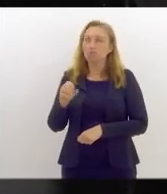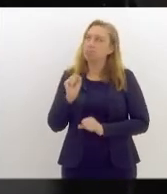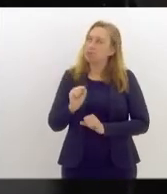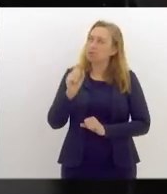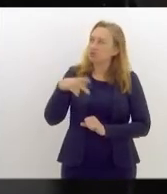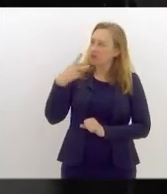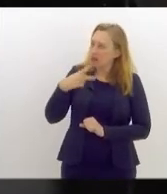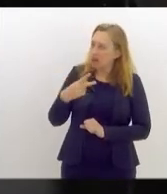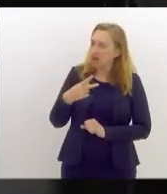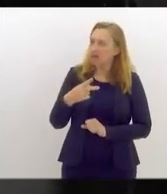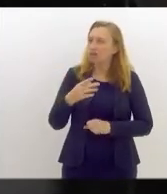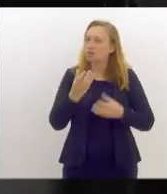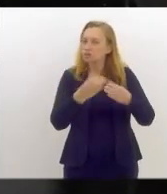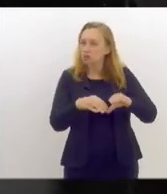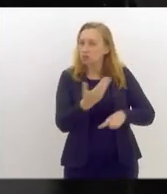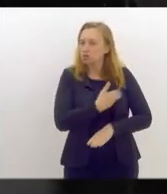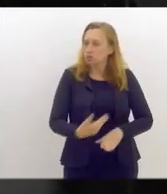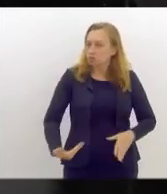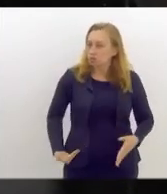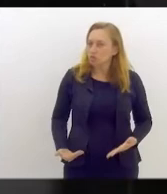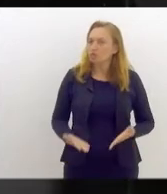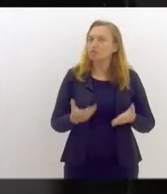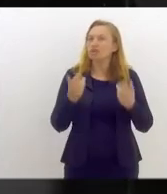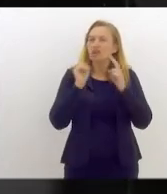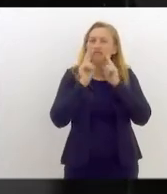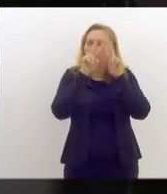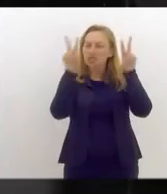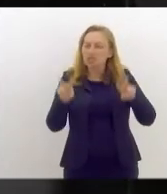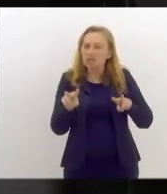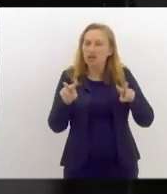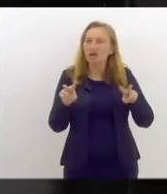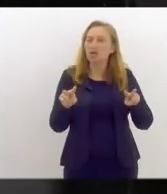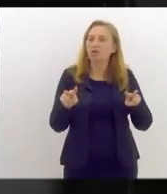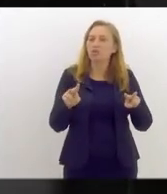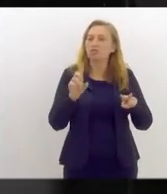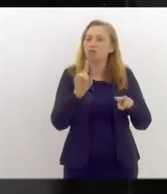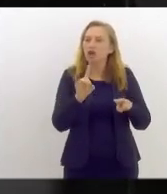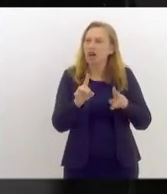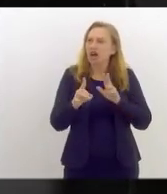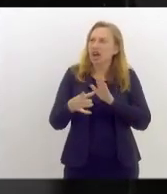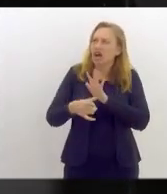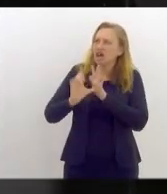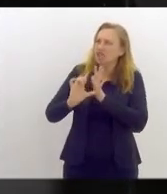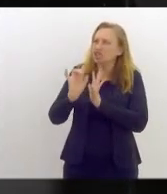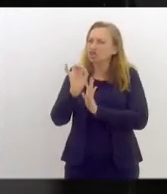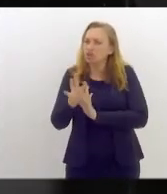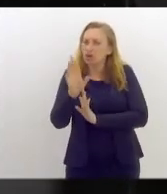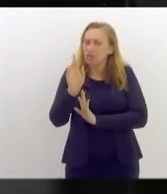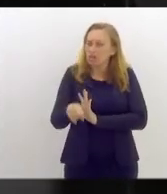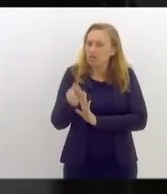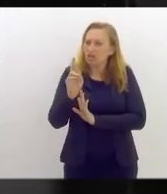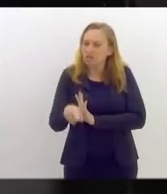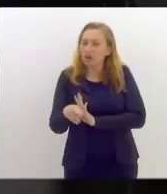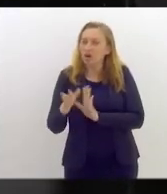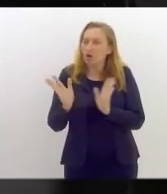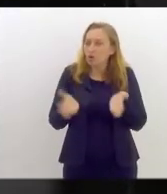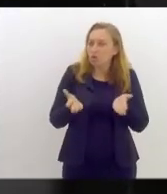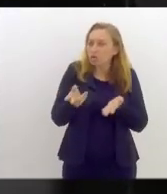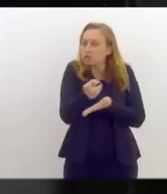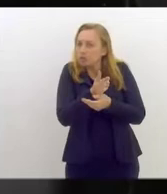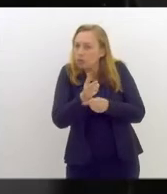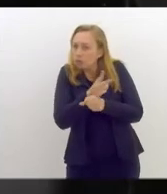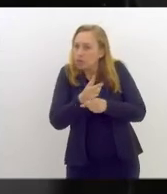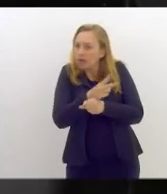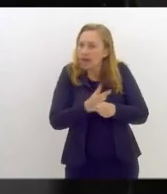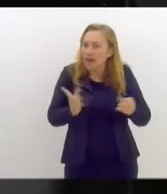isso dos Concursos públ né daquela visão de antes de só reprovar e hoje de humanizar de procurar achar